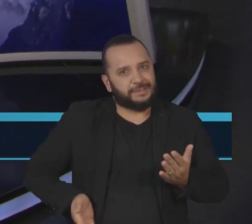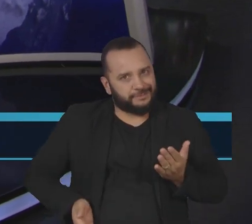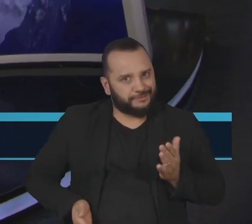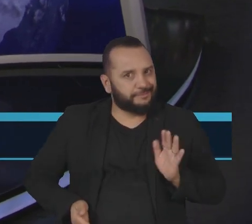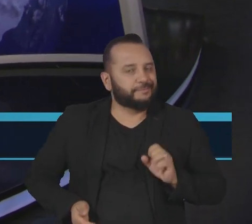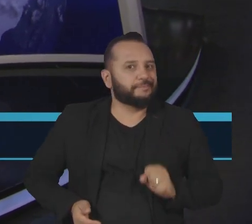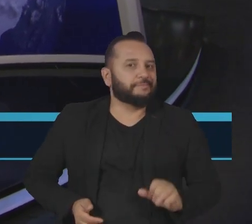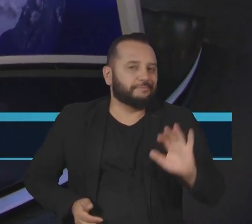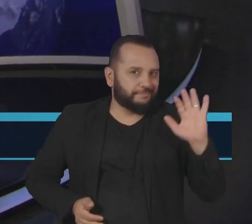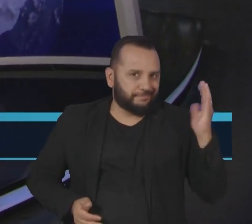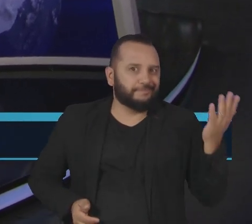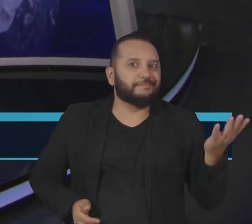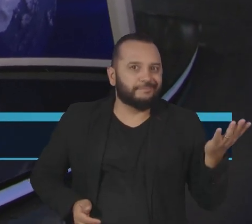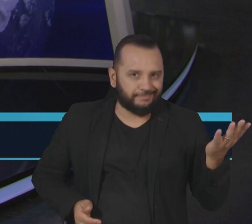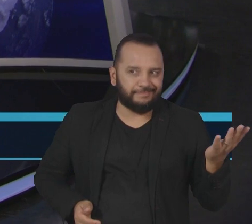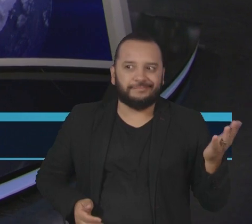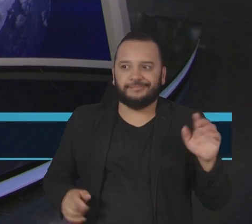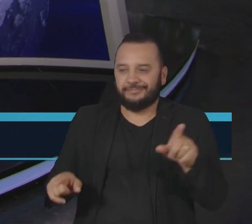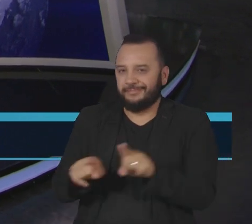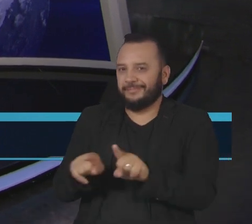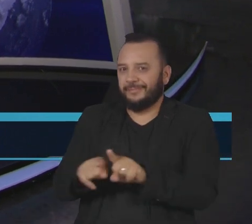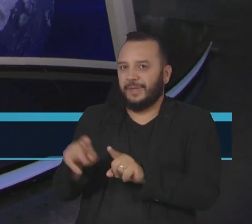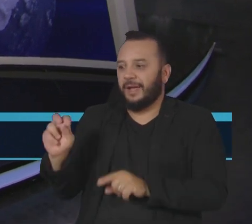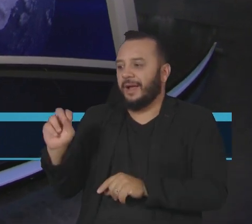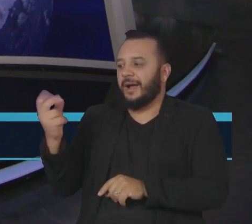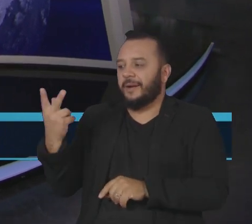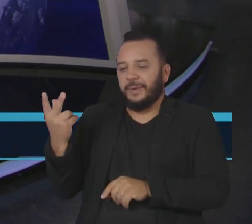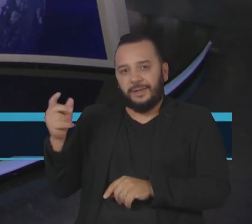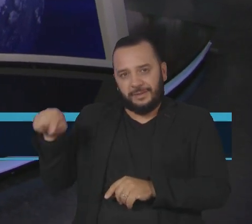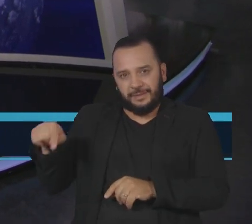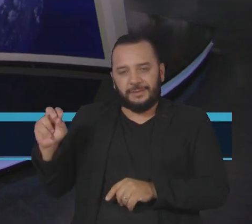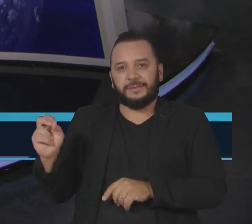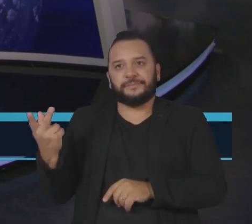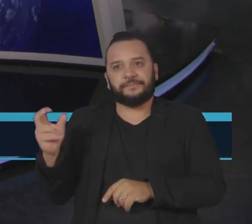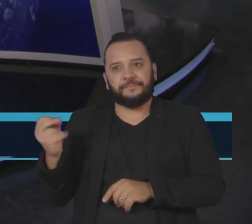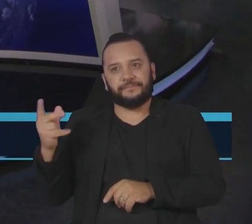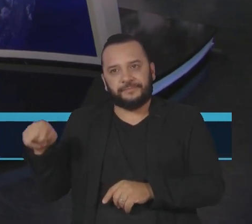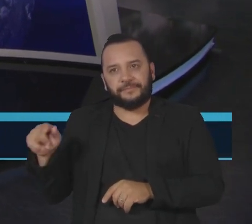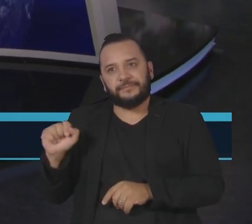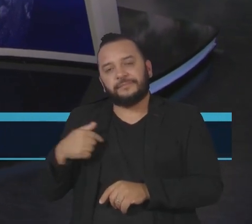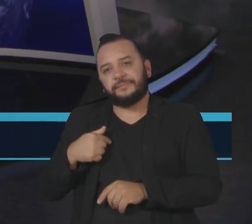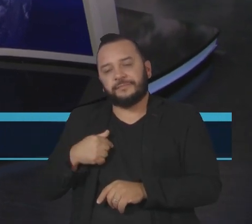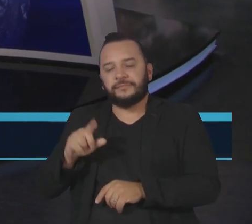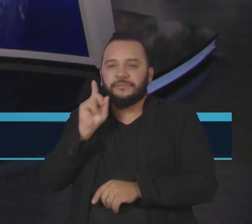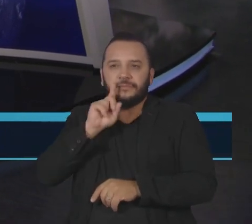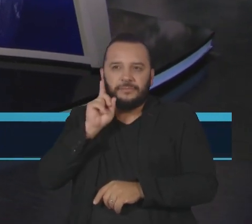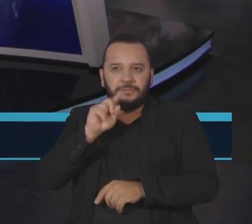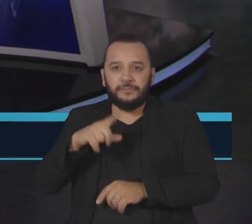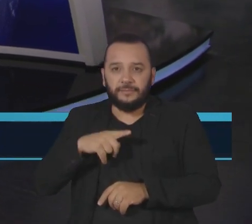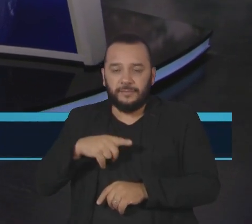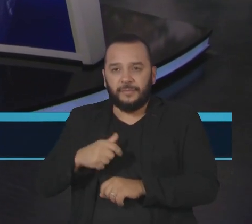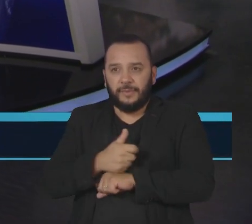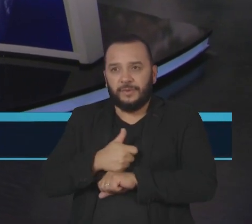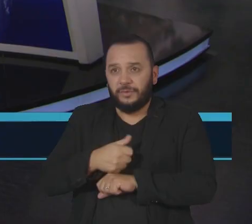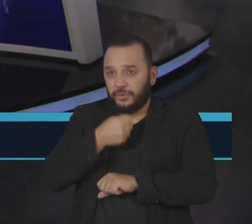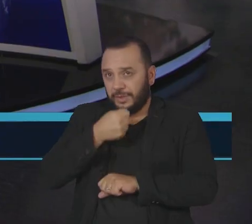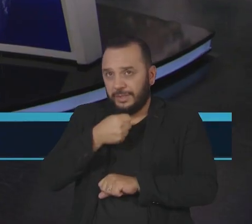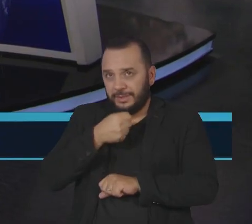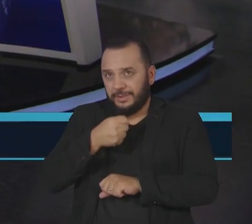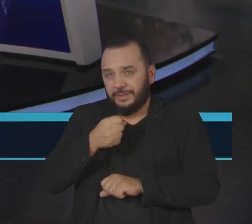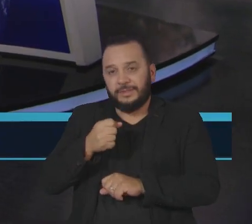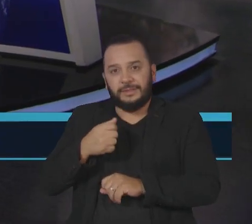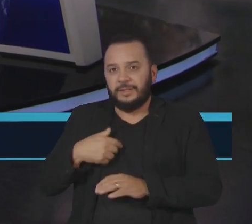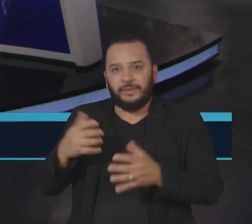protege, é que ela é uma figura, por exemplo, hoje em dia nos Estados Unidos, muitos jornalistas não entrevistam a